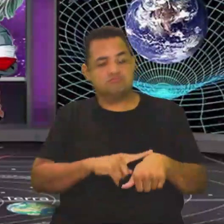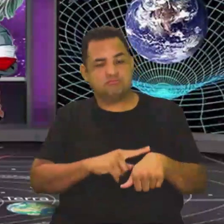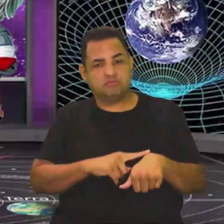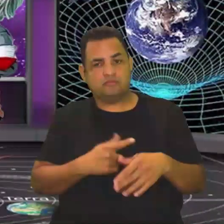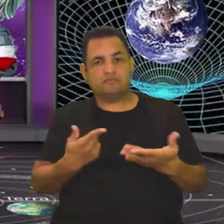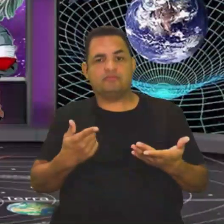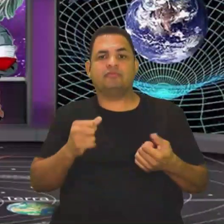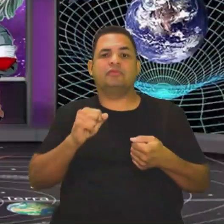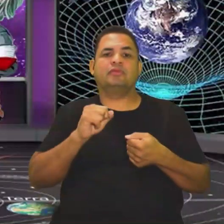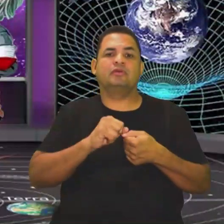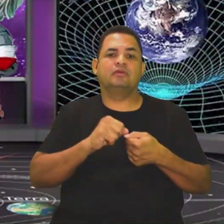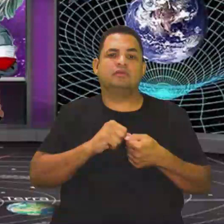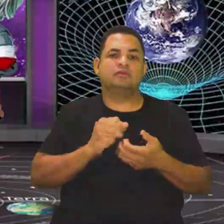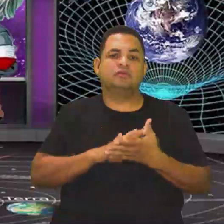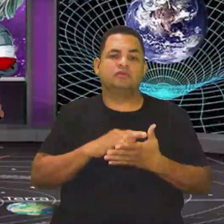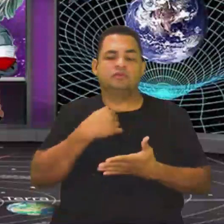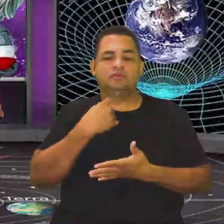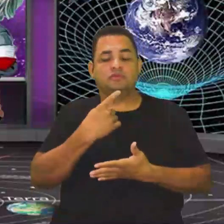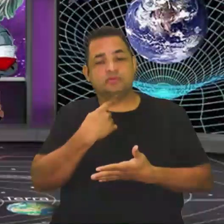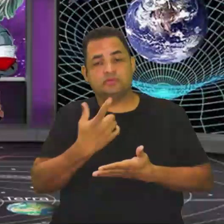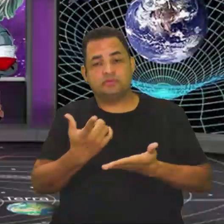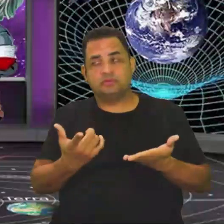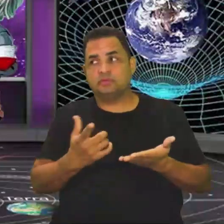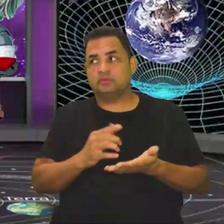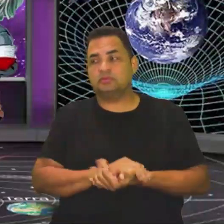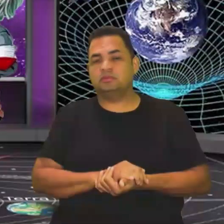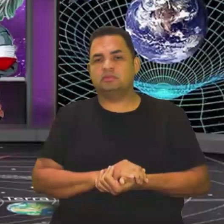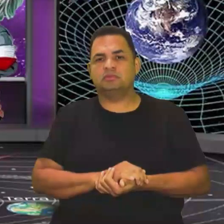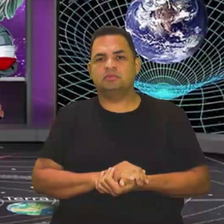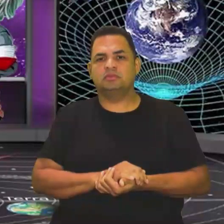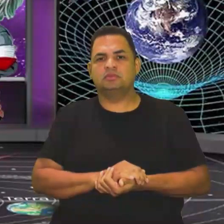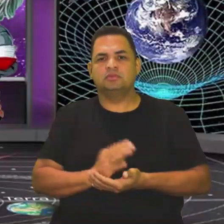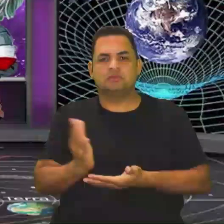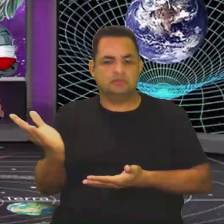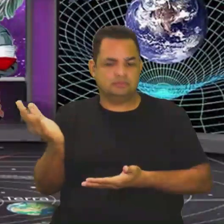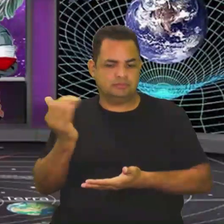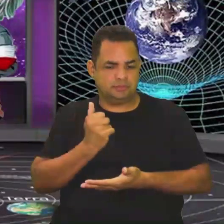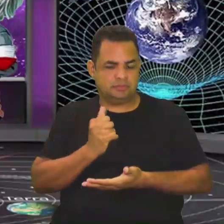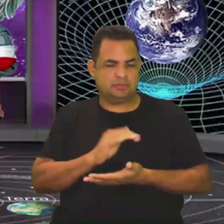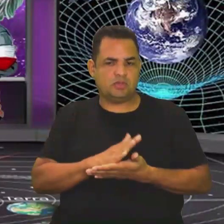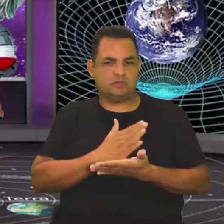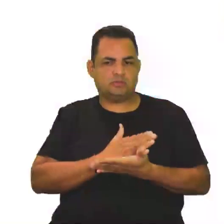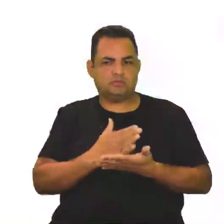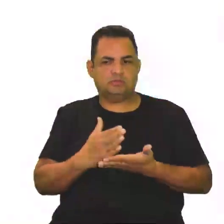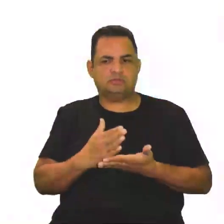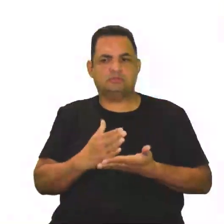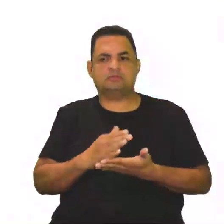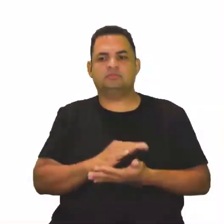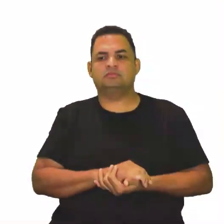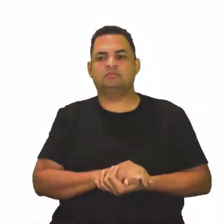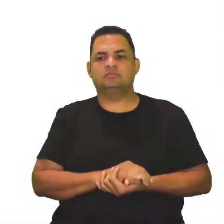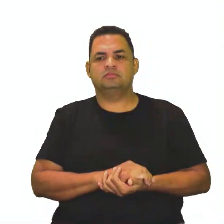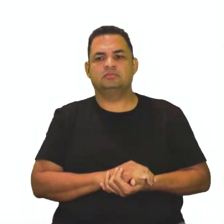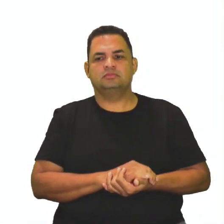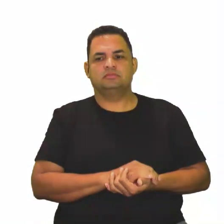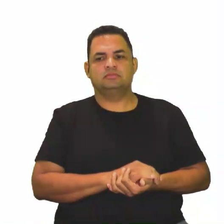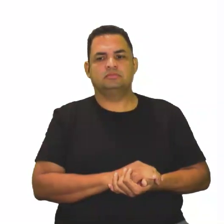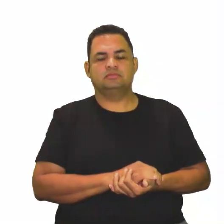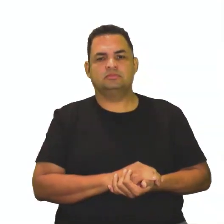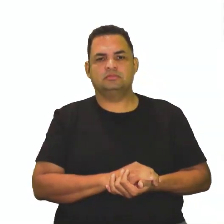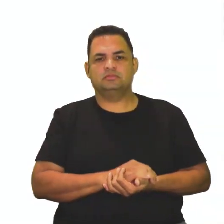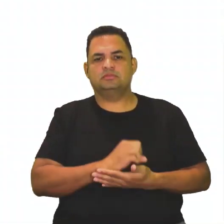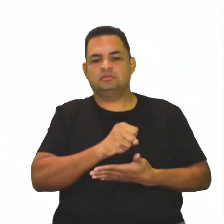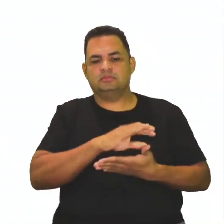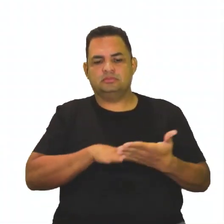resolver exercício, tirar a dúvida, tá? Então, vamos lá começar? Olha só. Atividade